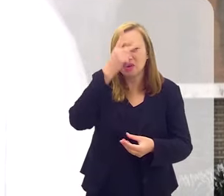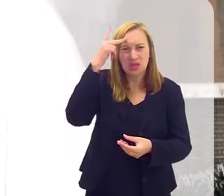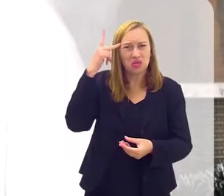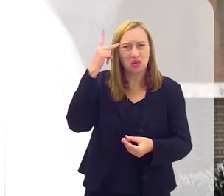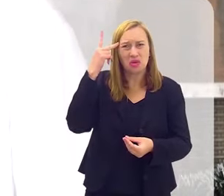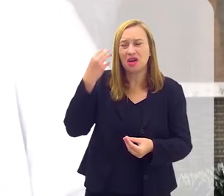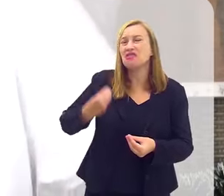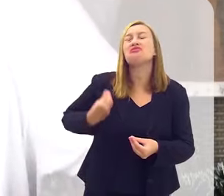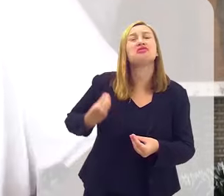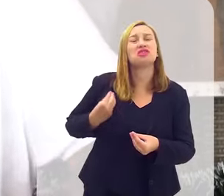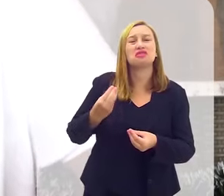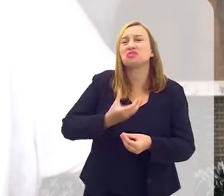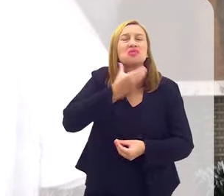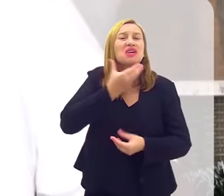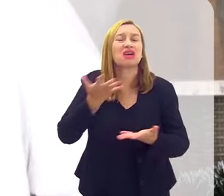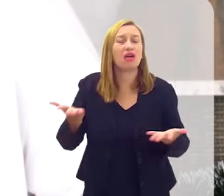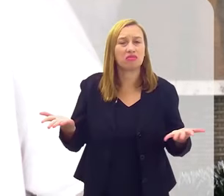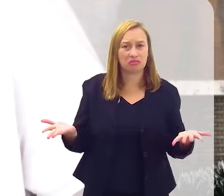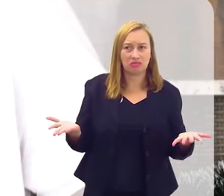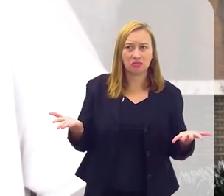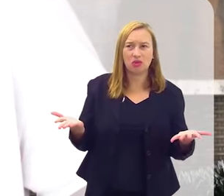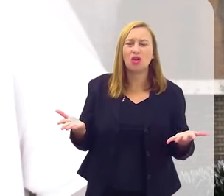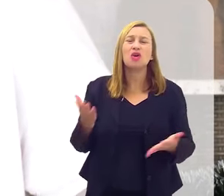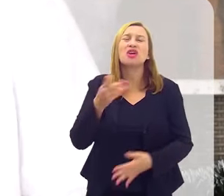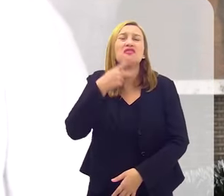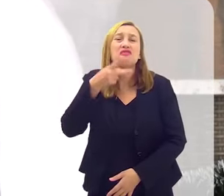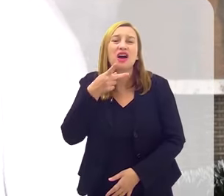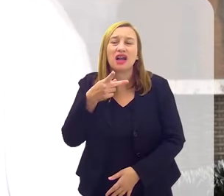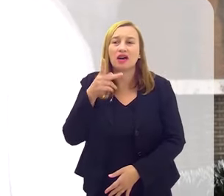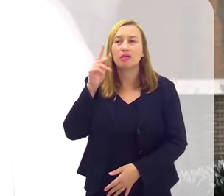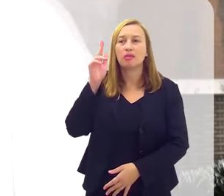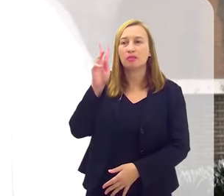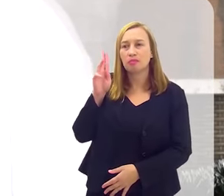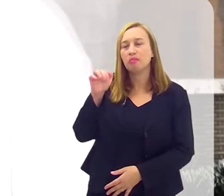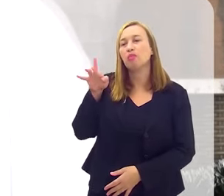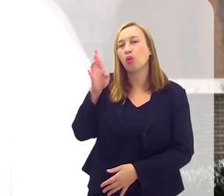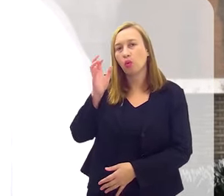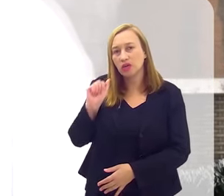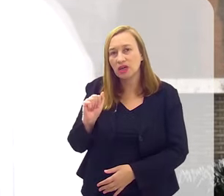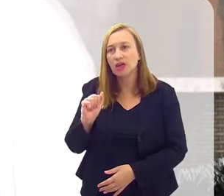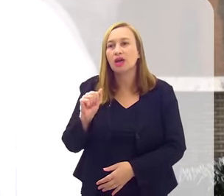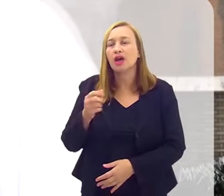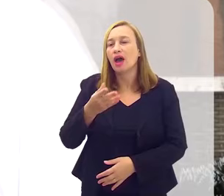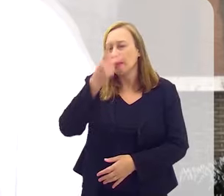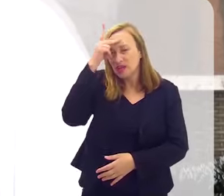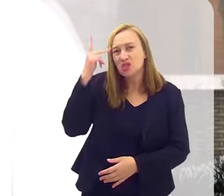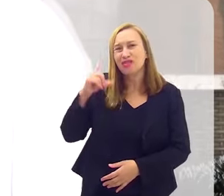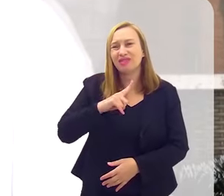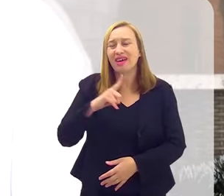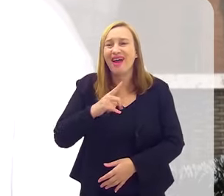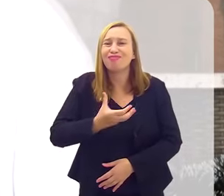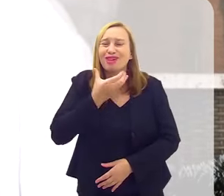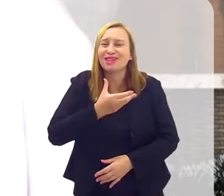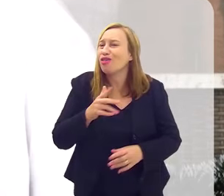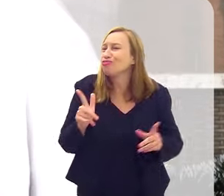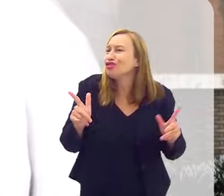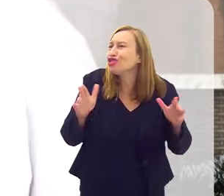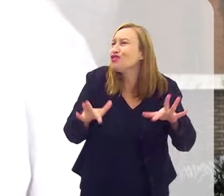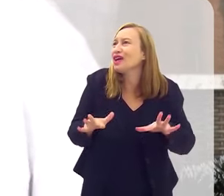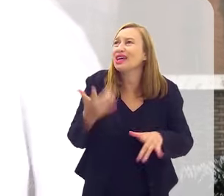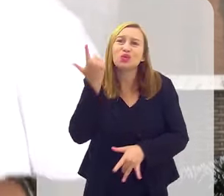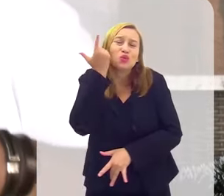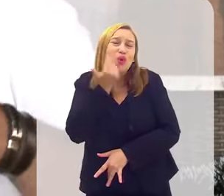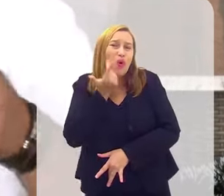de uma pessoa dessa o que a gente fala Bruna para uma pessoa que terá um Natal totalmente